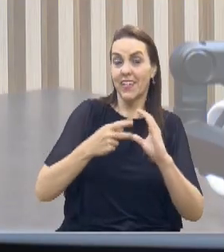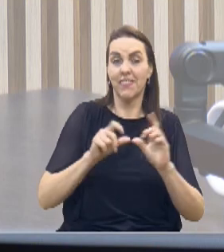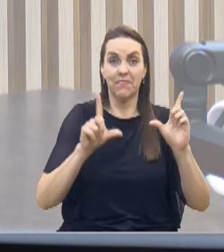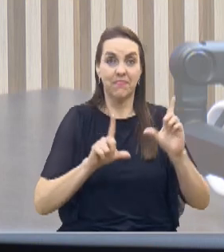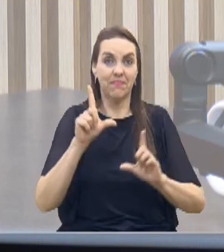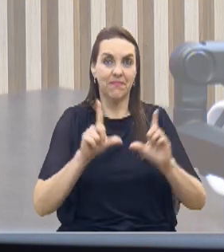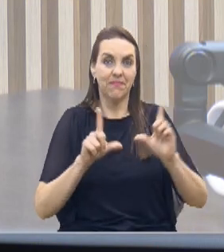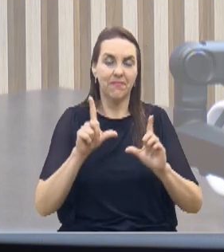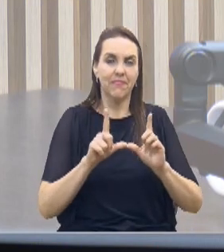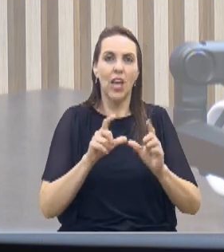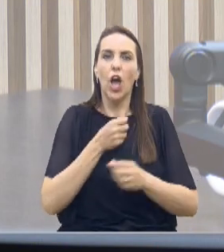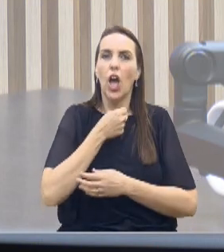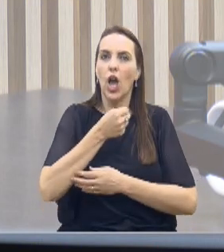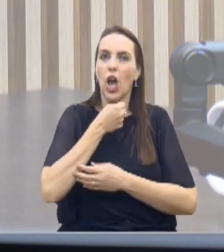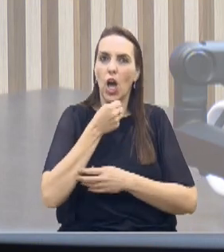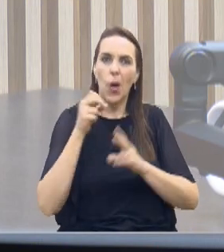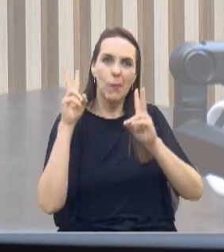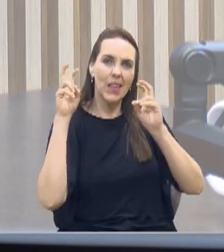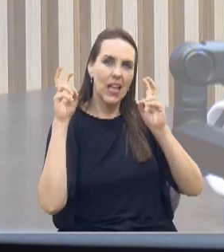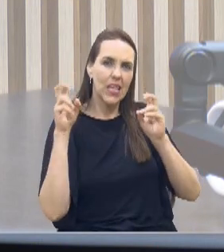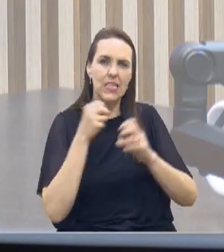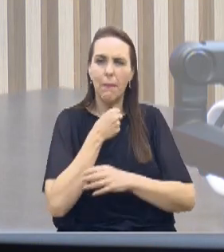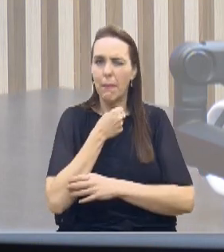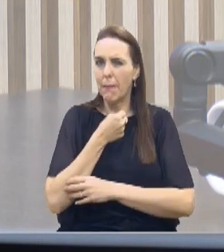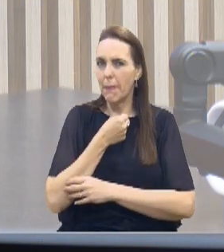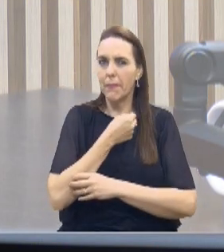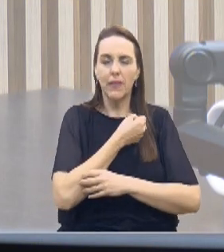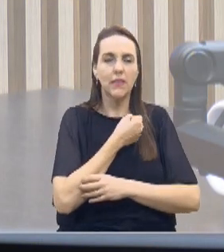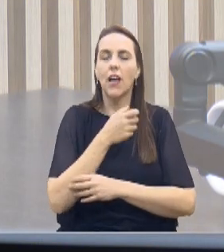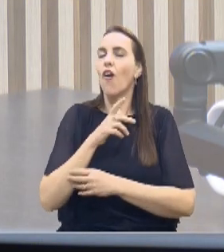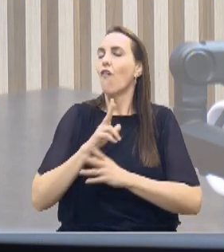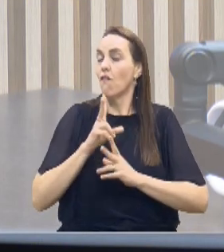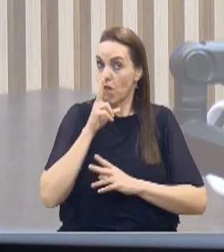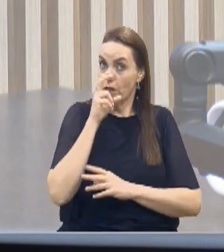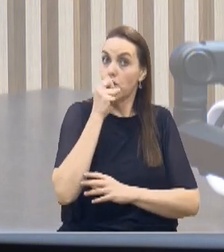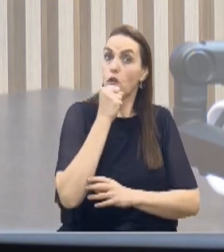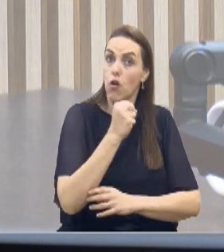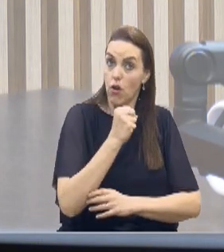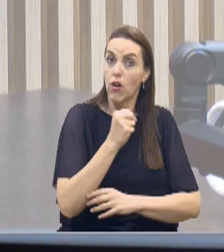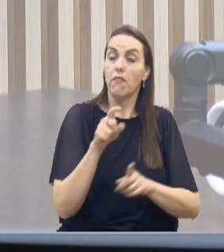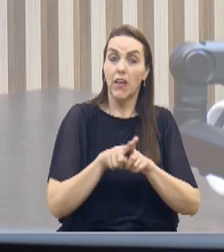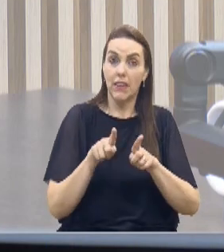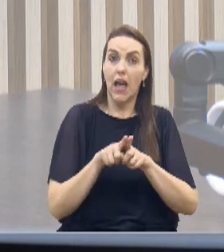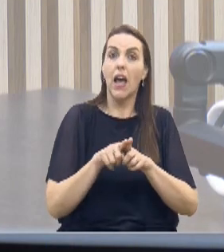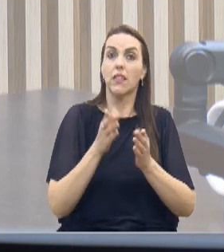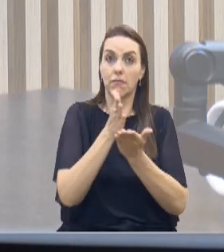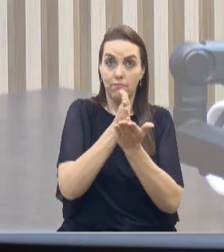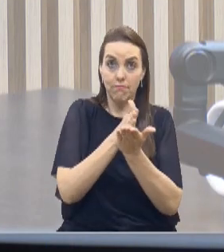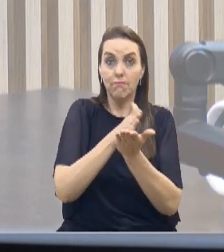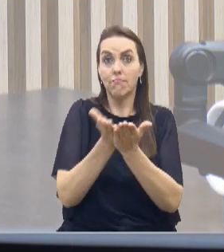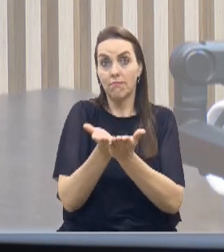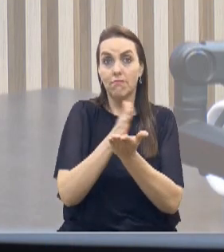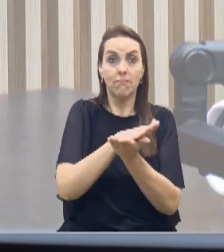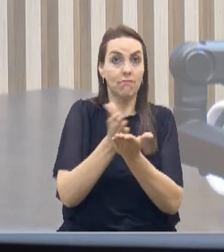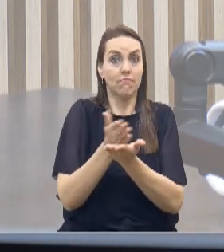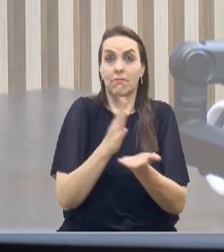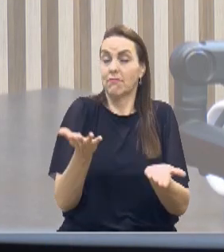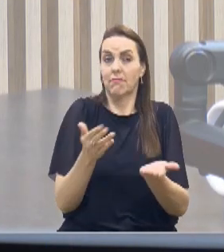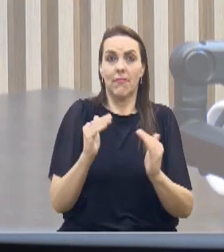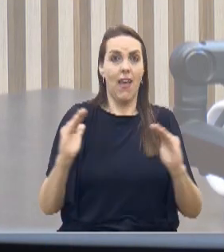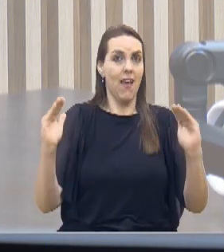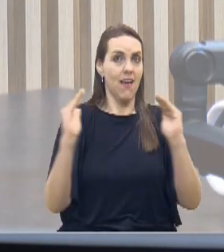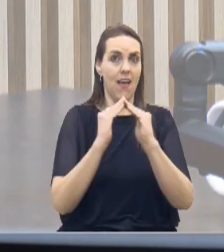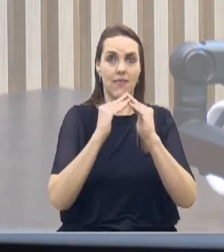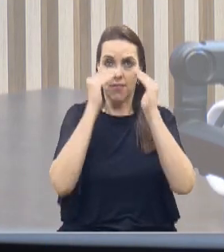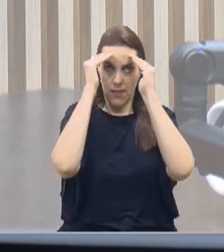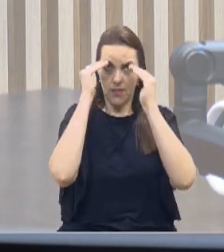aqui, e os comentaristas, né, e a força disso, e conseguir manter justamente essa imparcialidade, porque é uma casa que respeita muito isso,